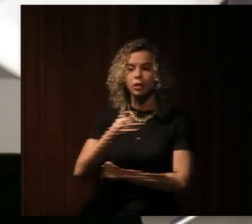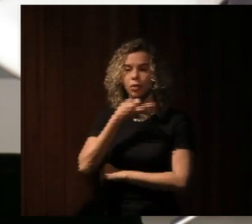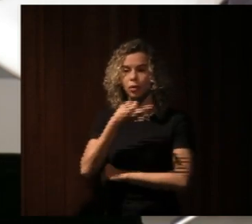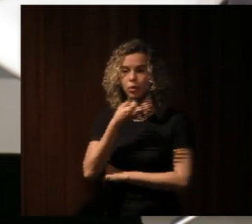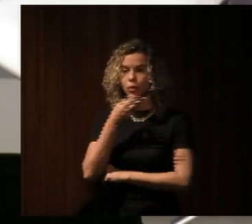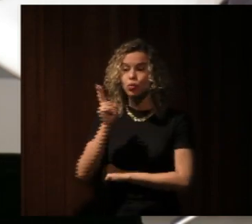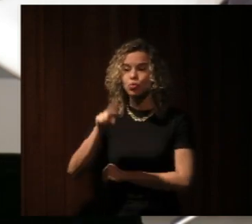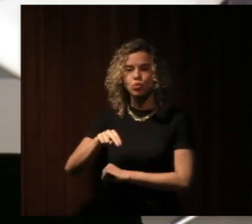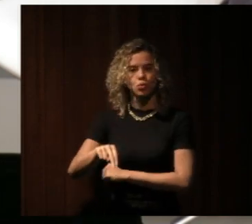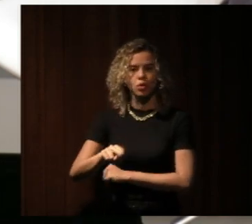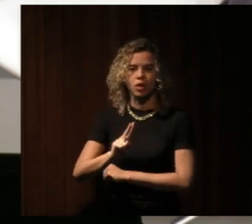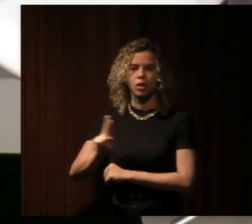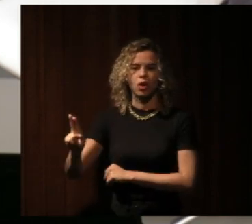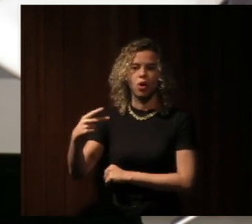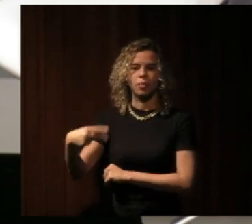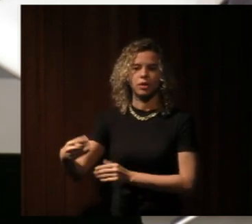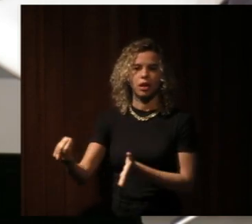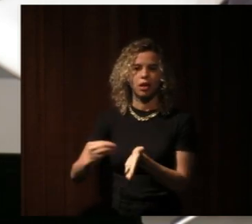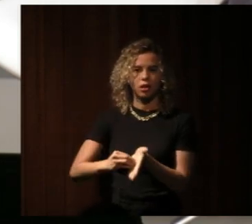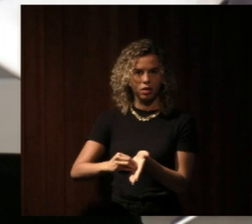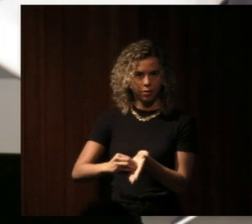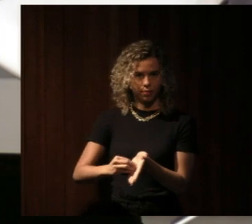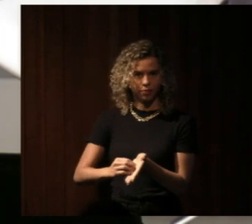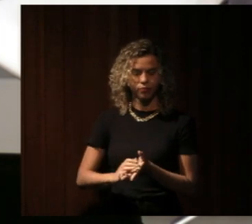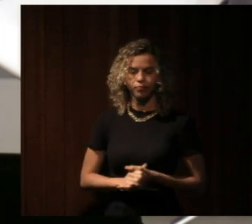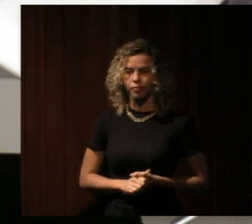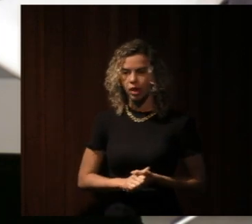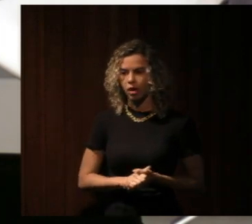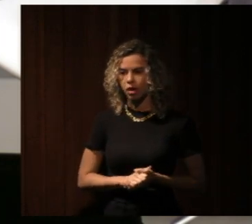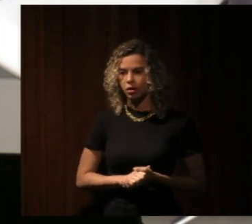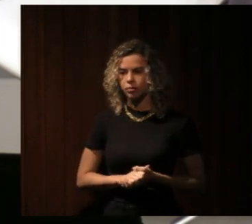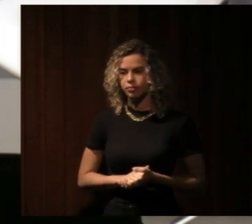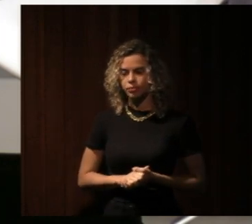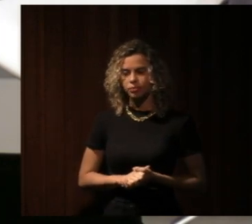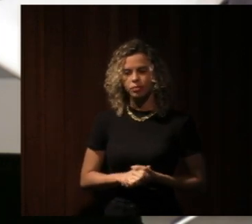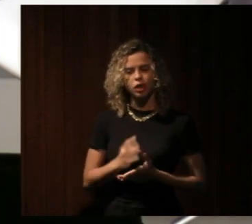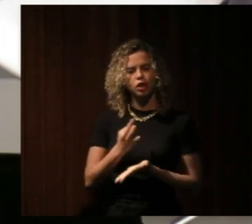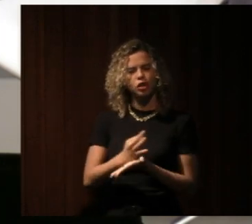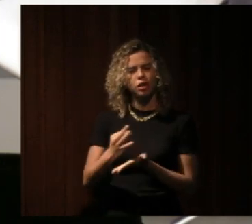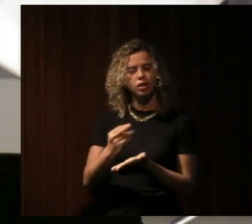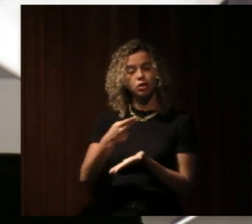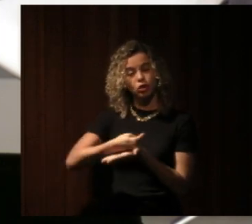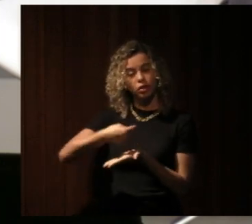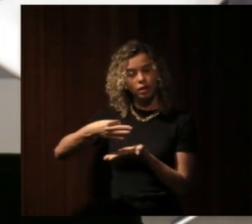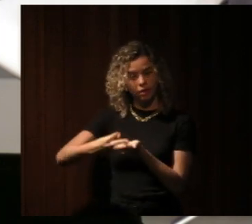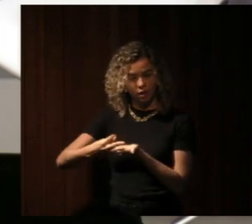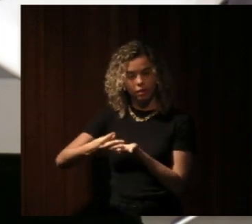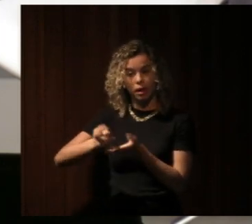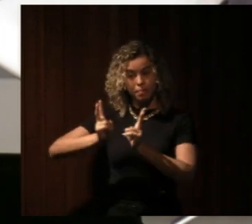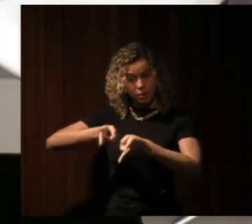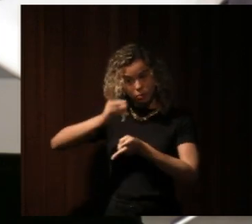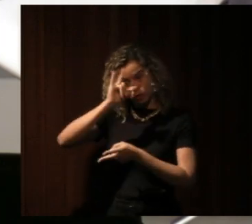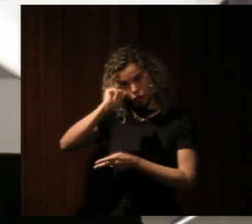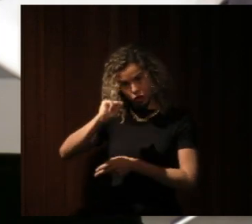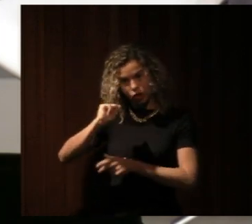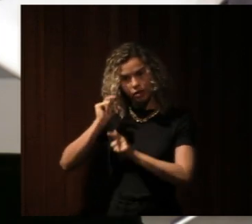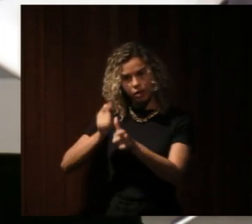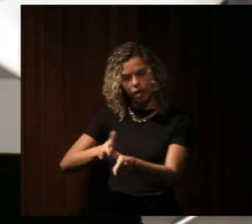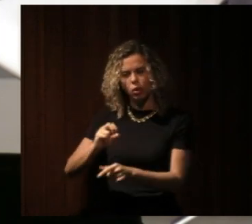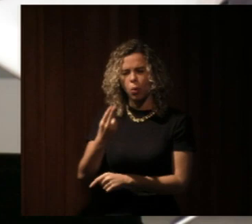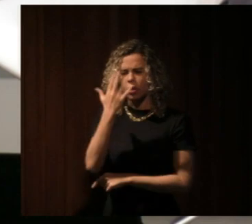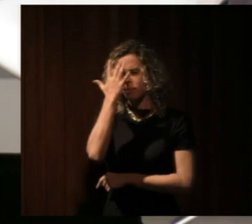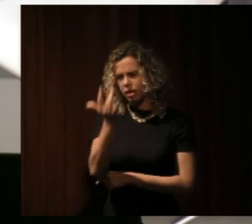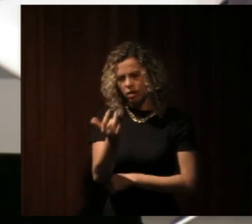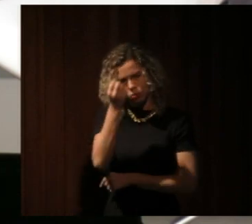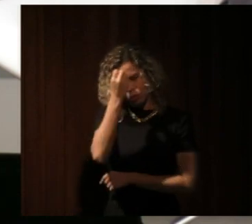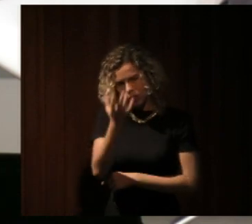era de nunca publicar o nome do autor da ataque essa nota técnica foi publicada Se não me engano no dia do ataque ou no dia seguinte agora não